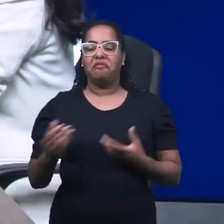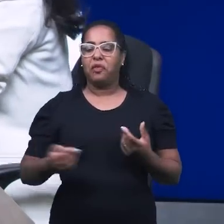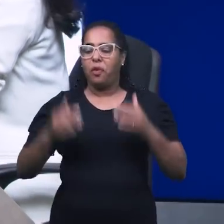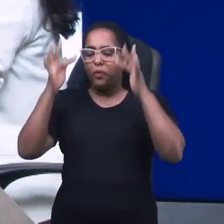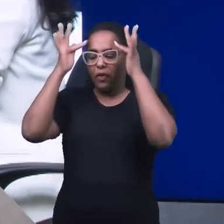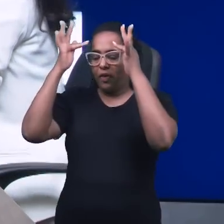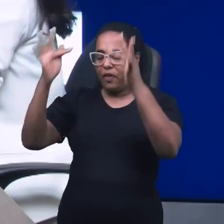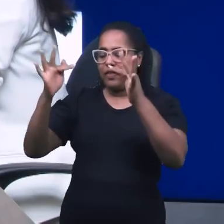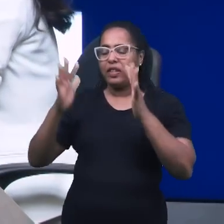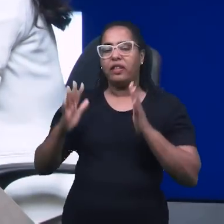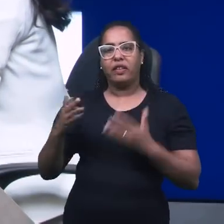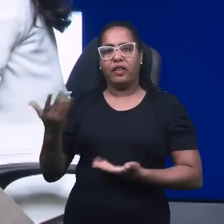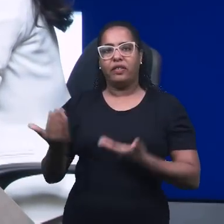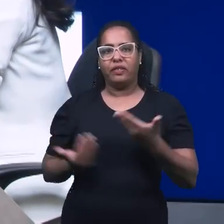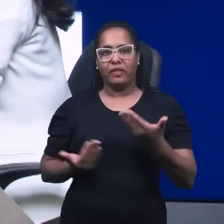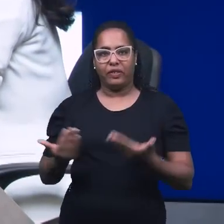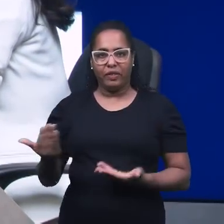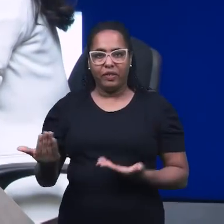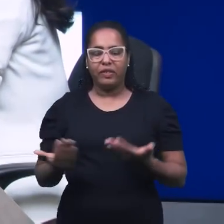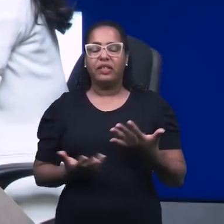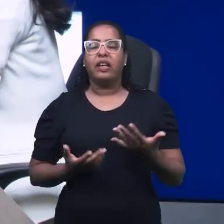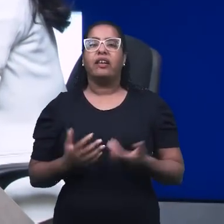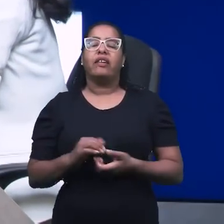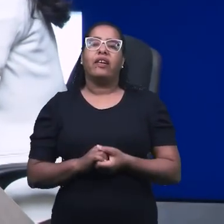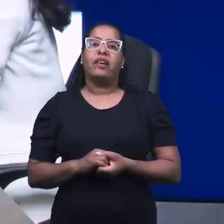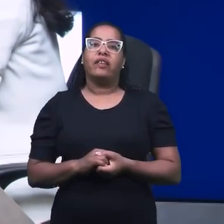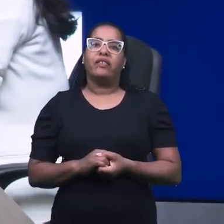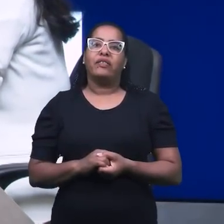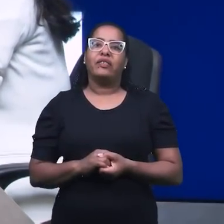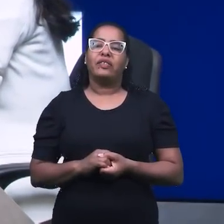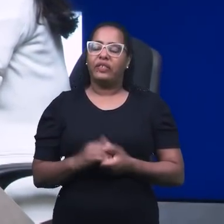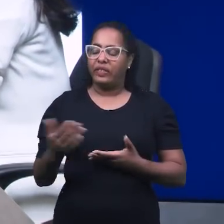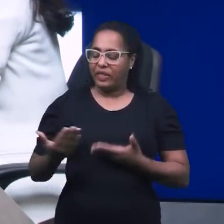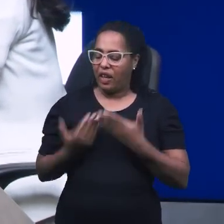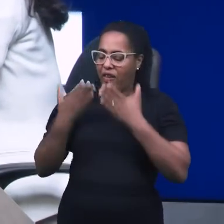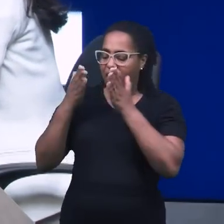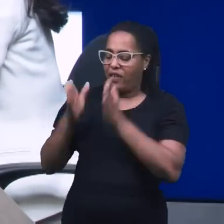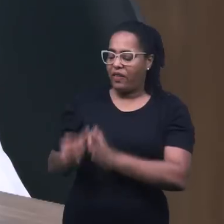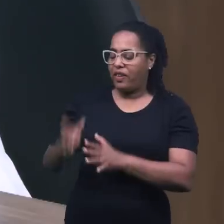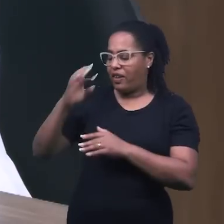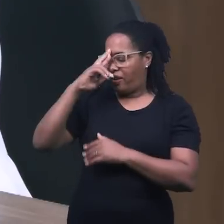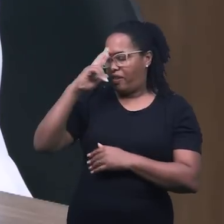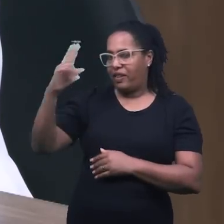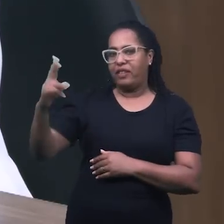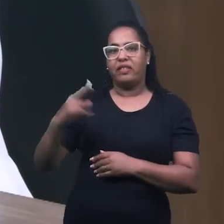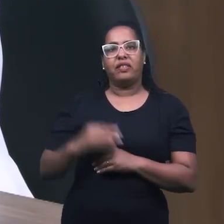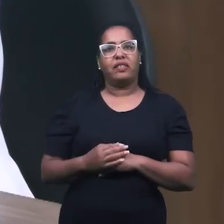a fidelidade, o servo, né, como servo, sermos